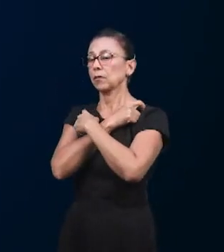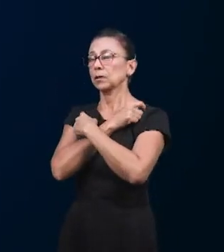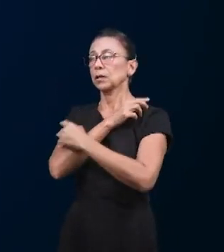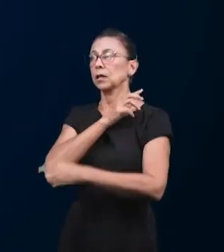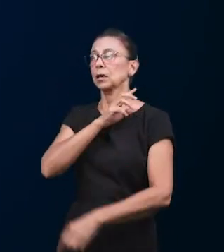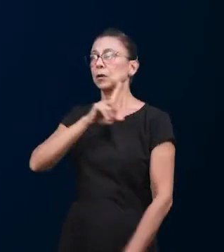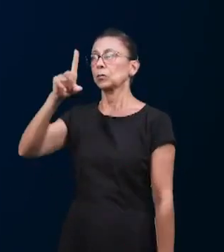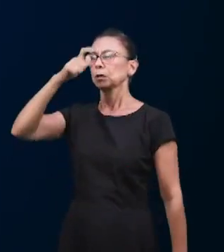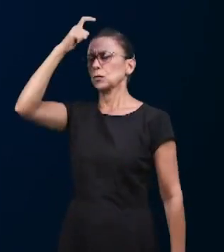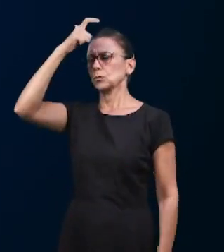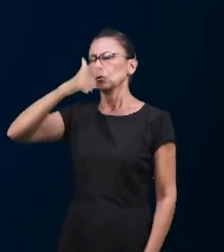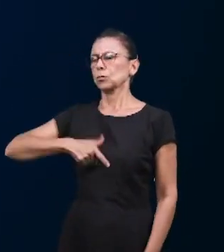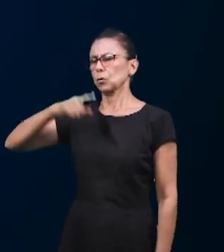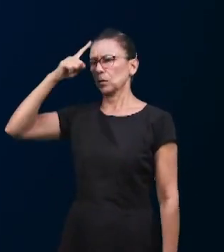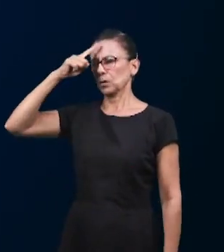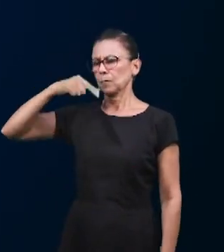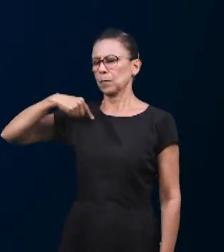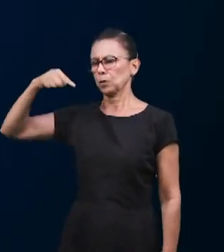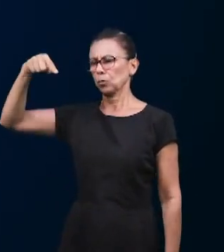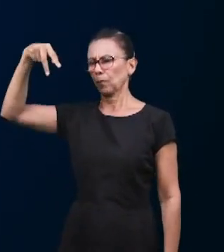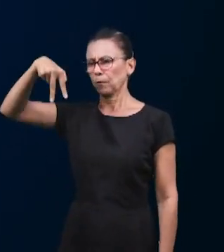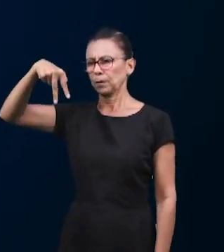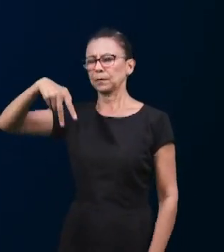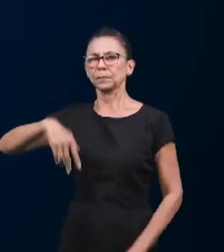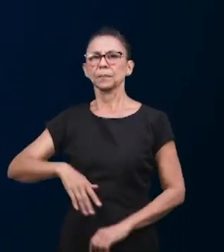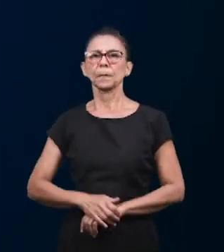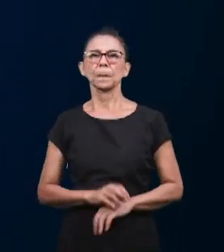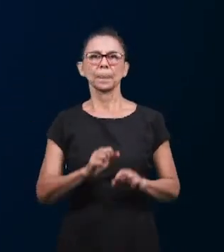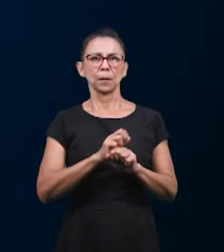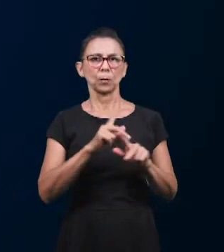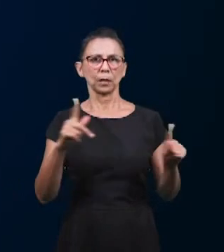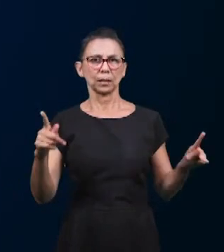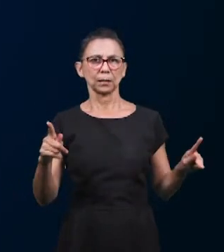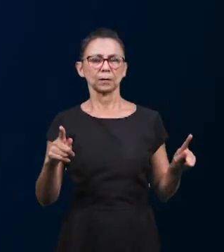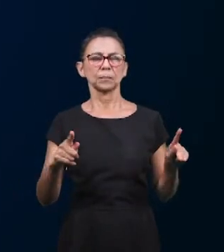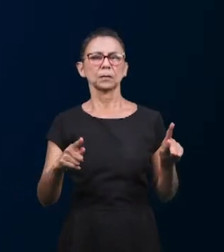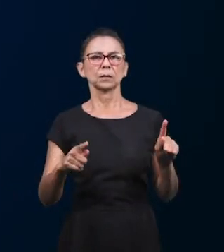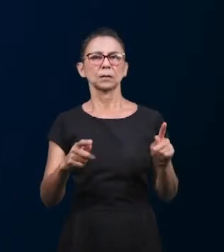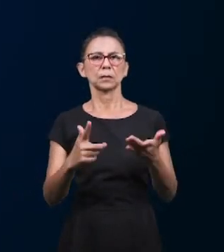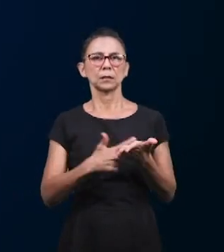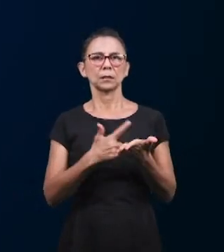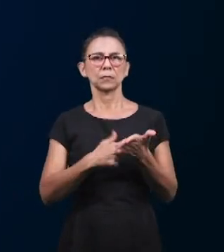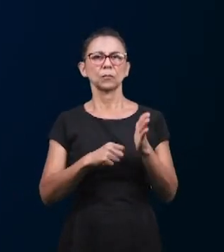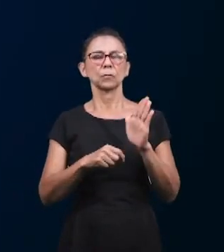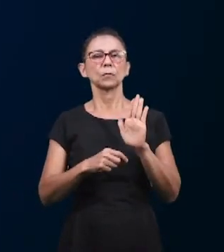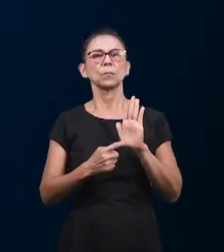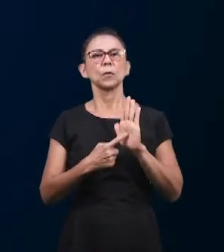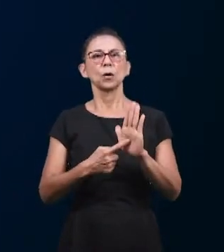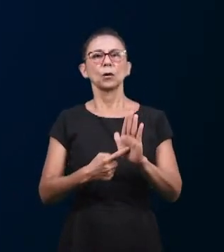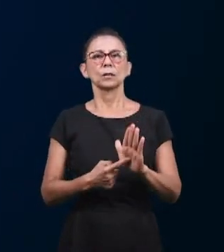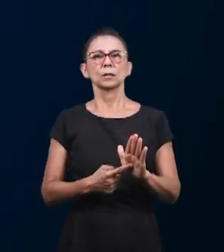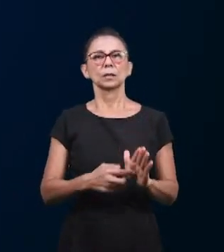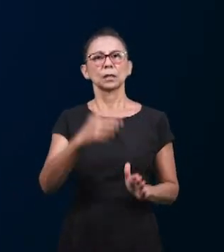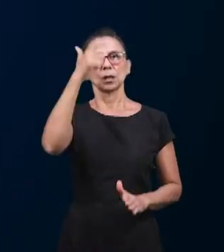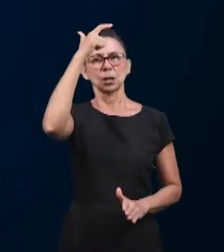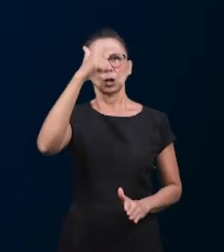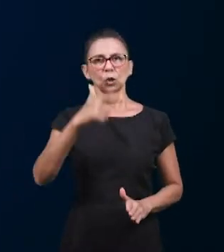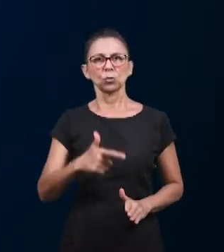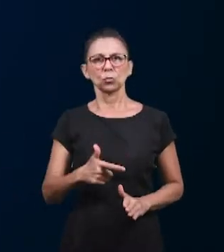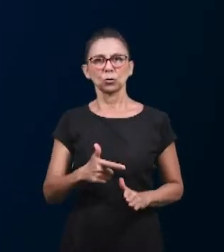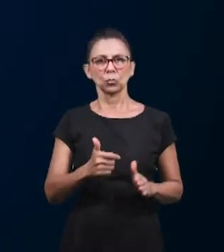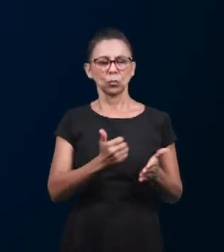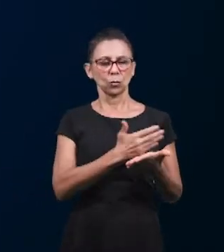enviou. Como está lá em Apocalipse também, quando o Senhor Jesus fala: eu sou o Alfa e o Ômega,